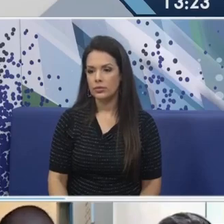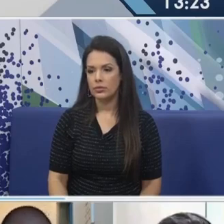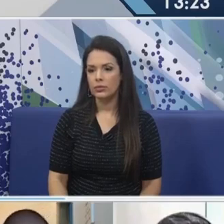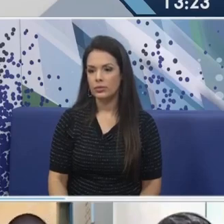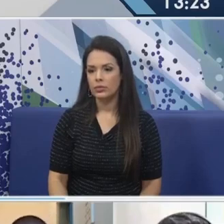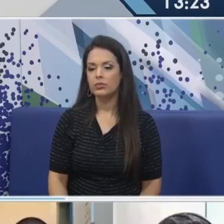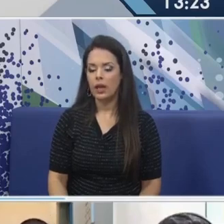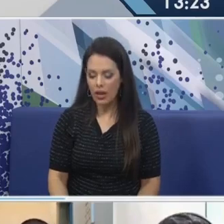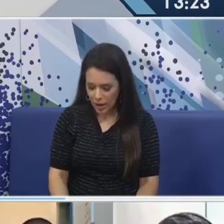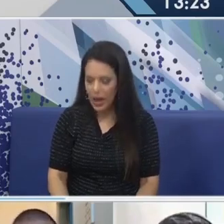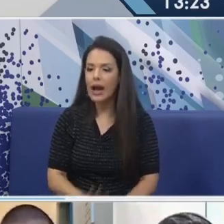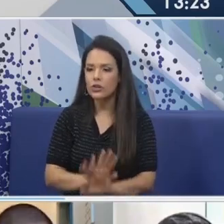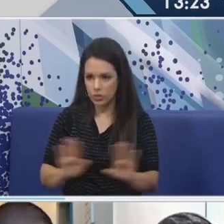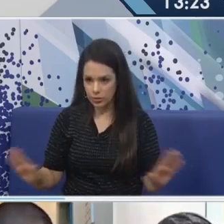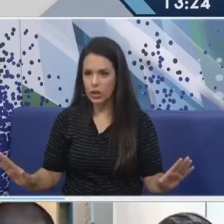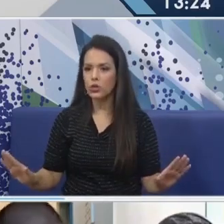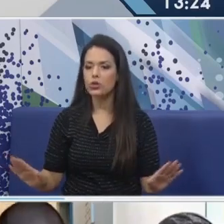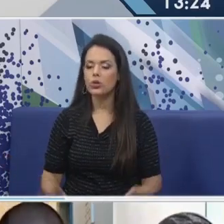ponto. Isso aí...